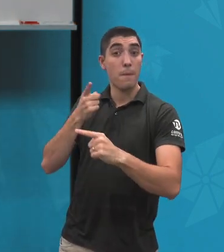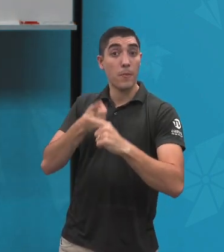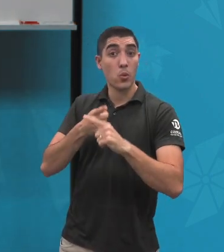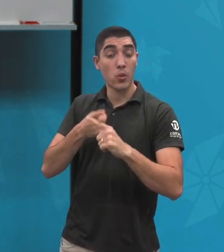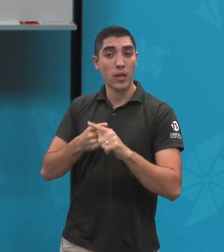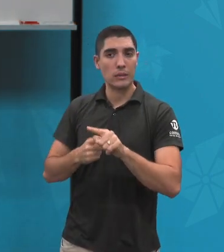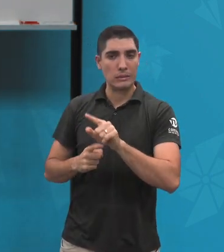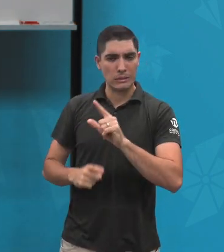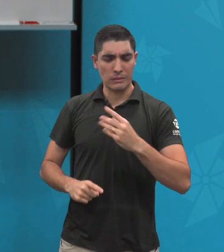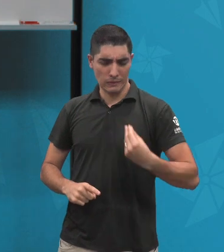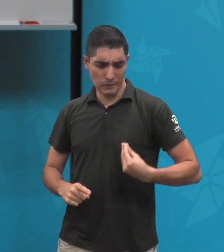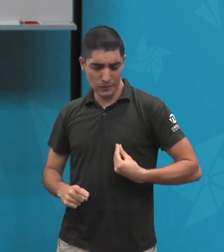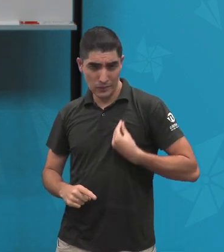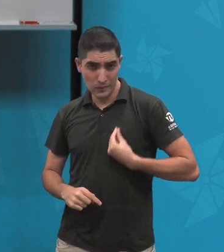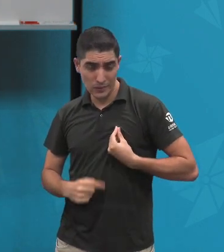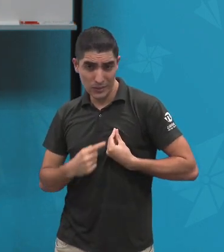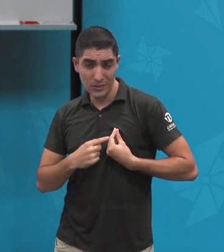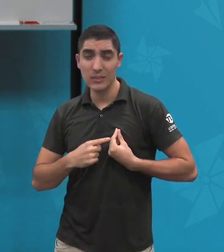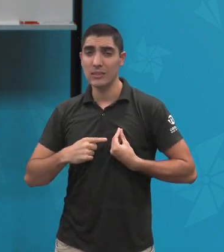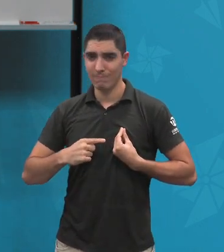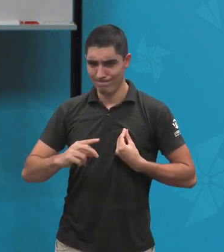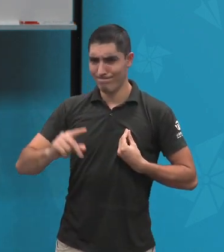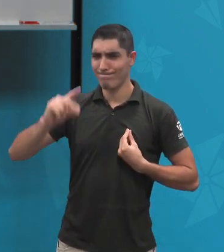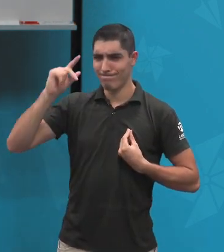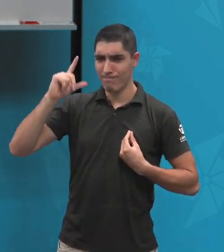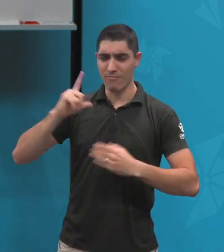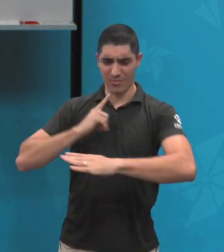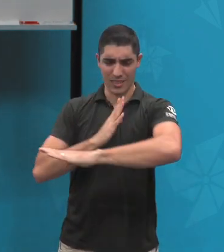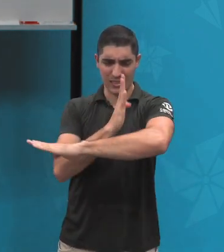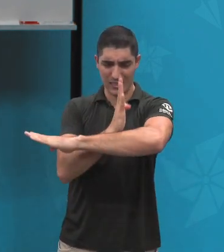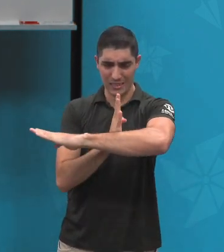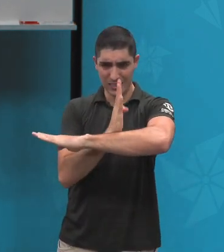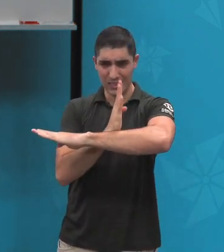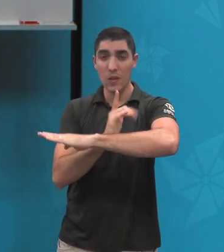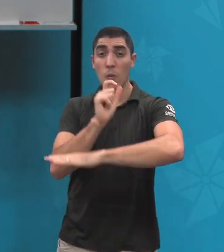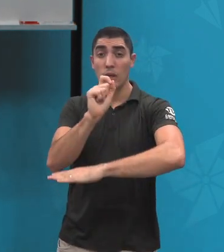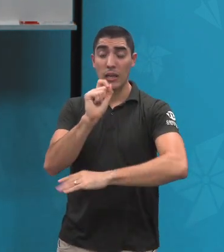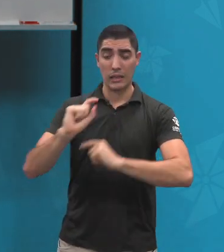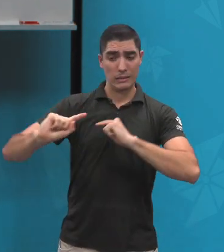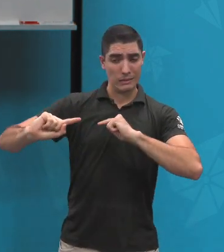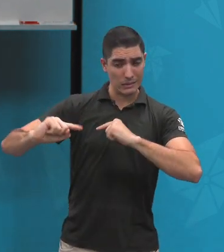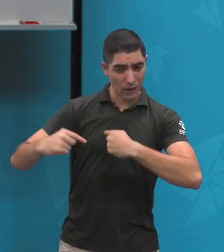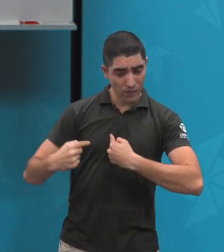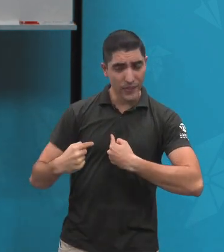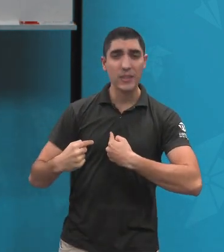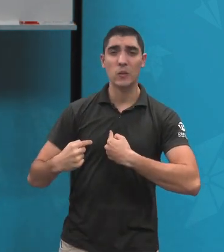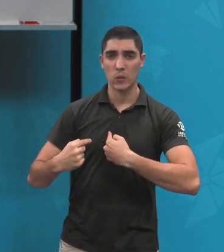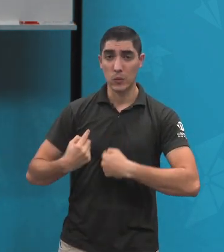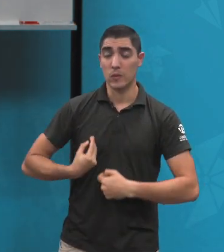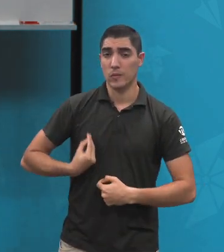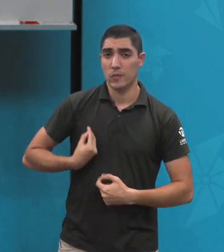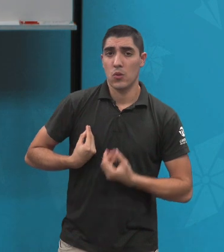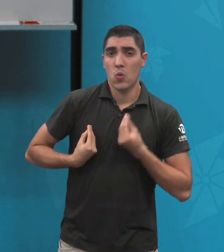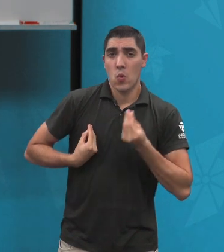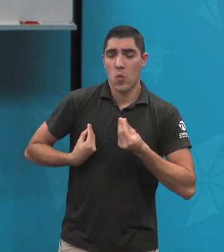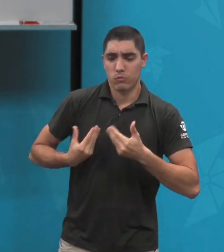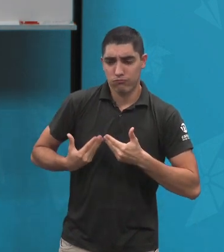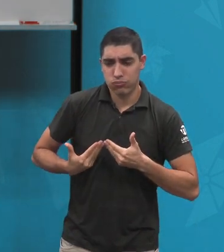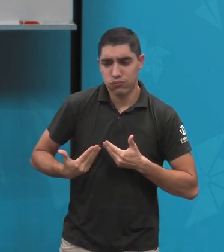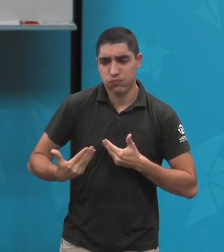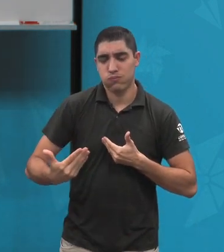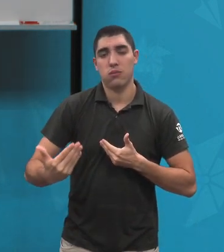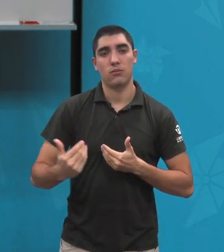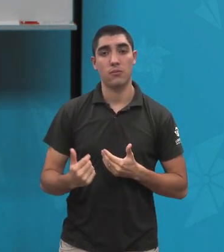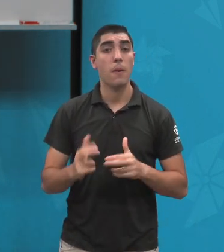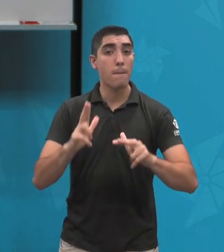os desafios de se viver naquele mundo contemporâneo, naquela época. Daí essa